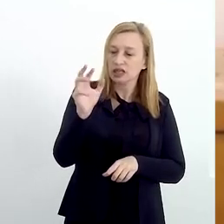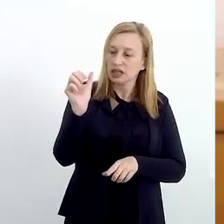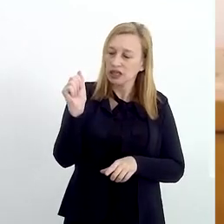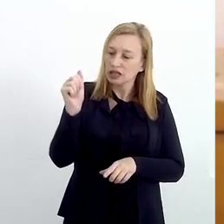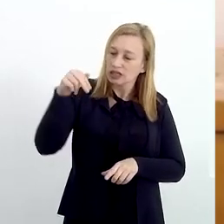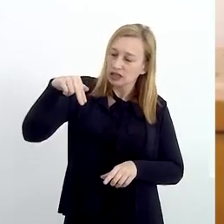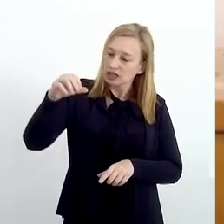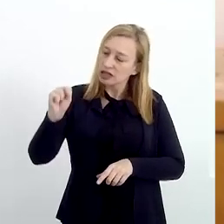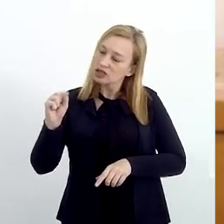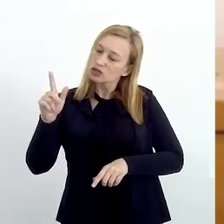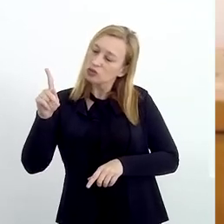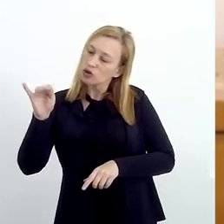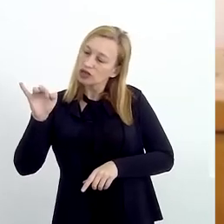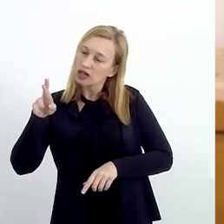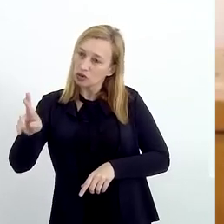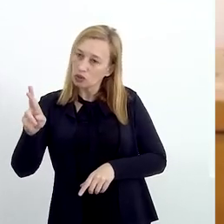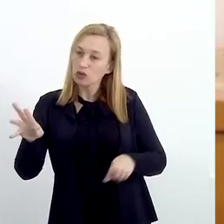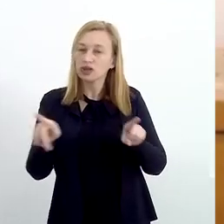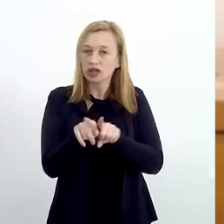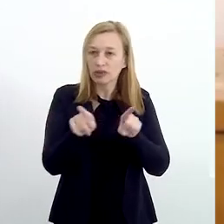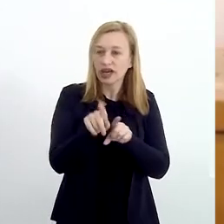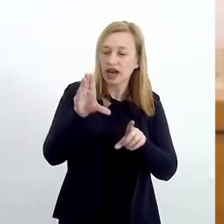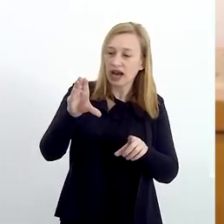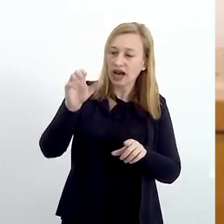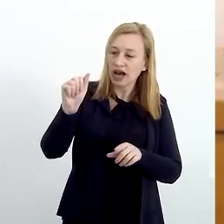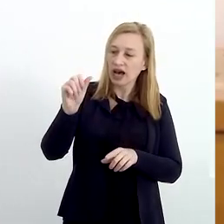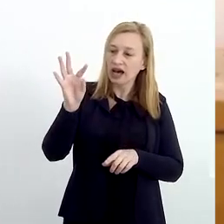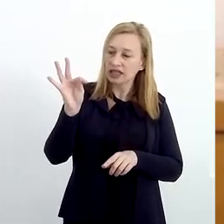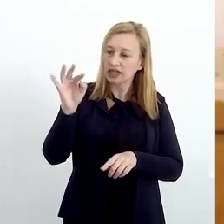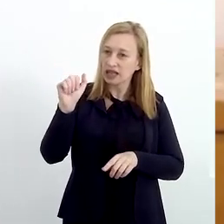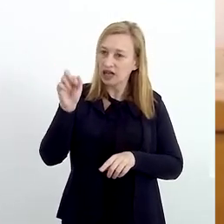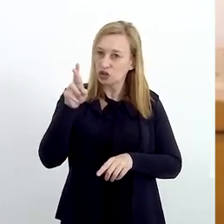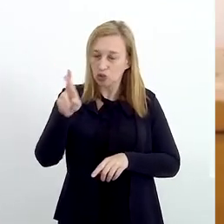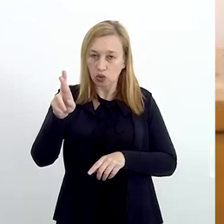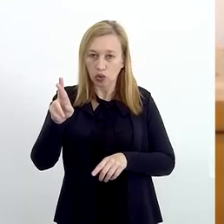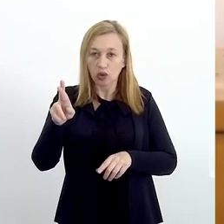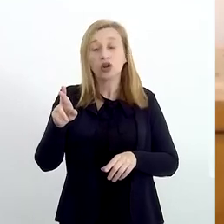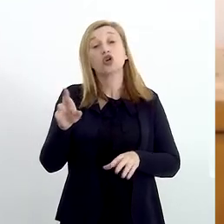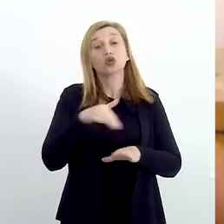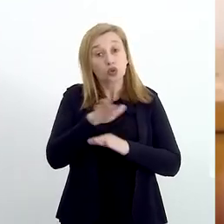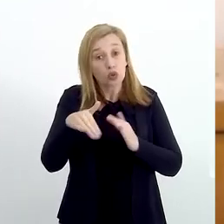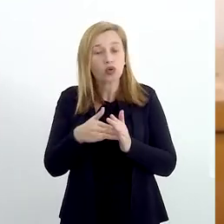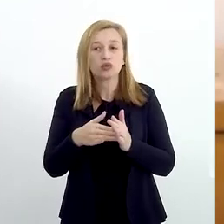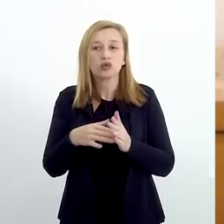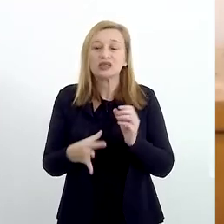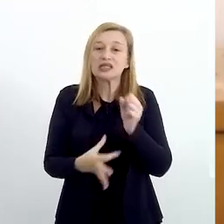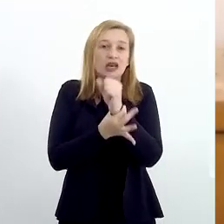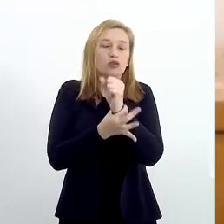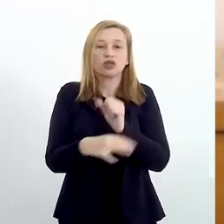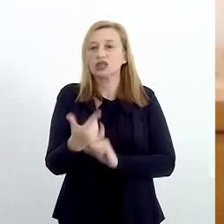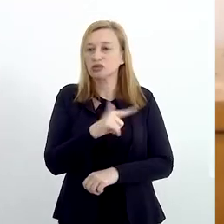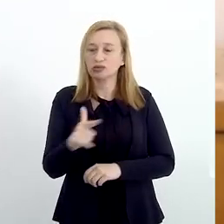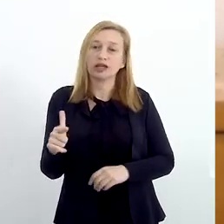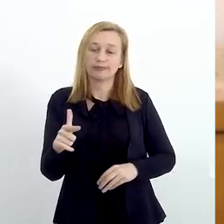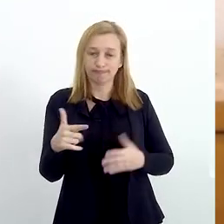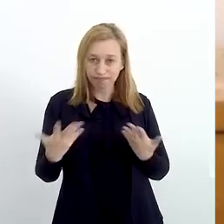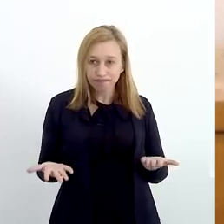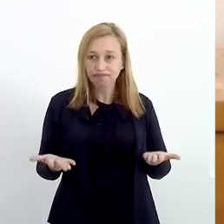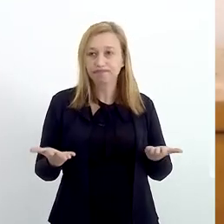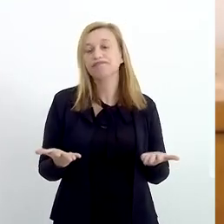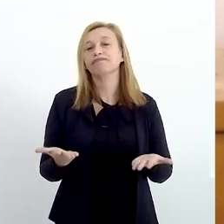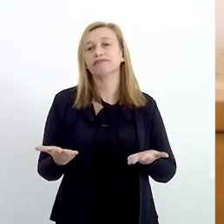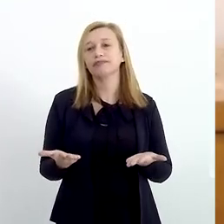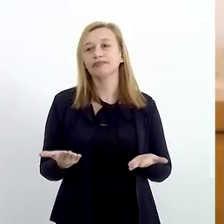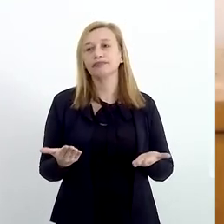também fica inseguro e o próprio caçador que acaba tendo que se dedicar aquilo né ele cata o que tem aonde tem como